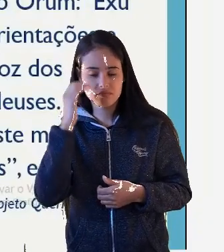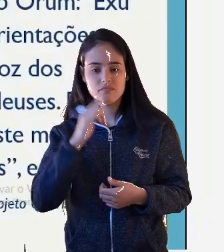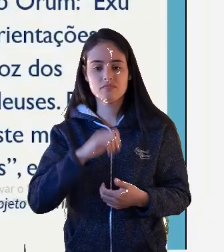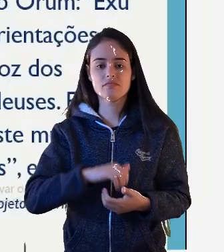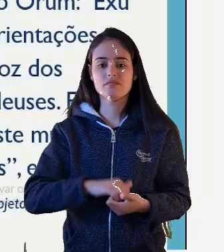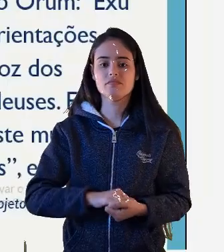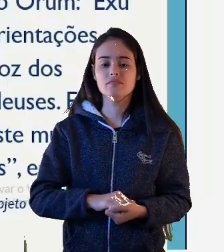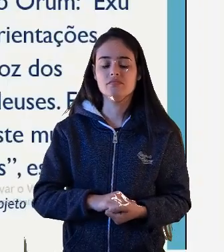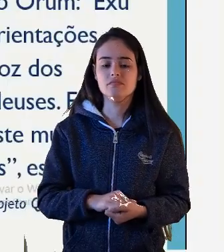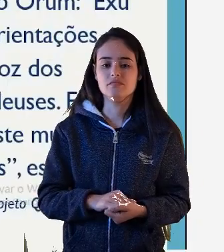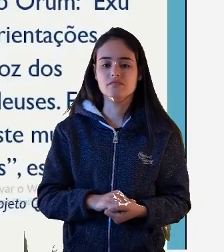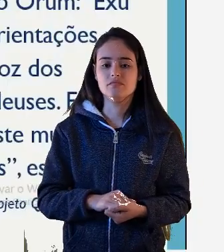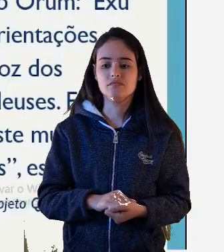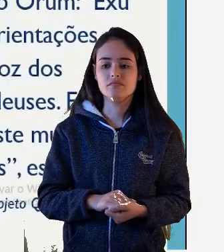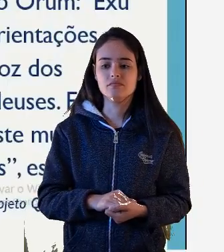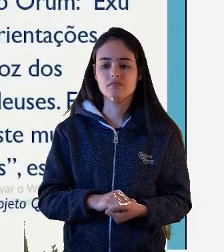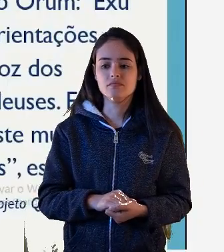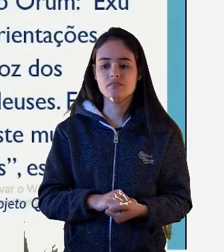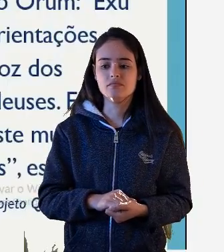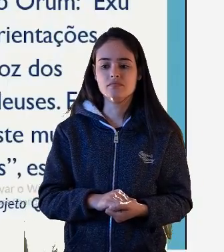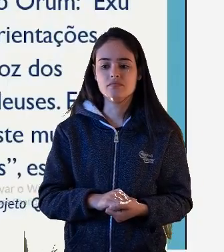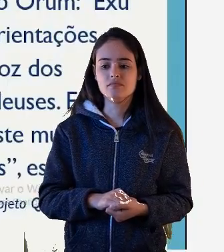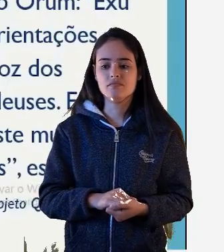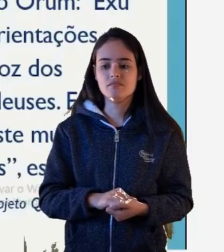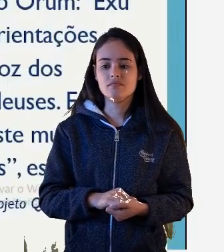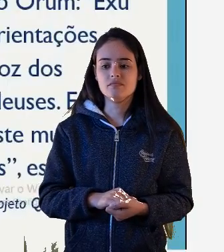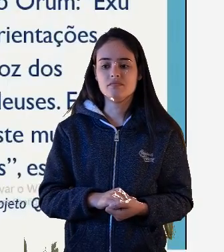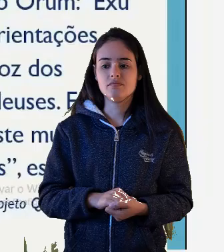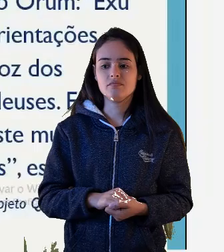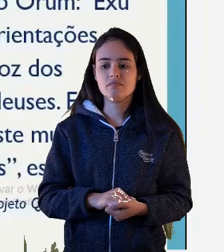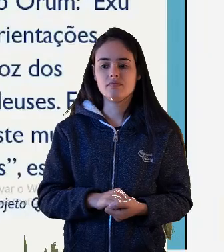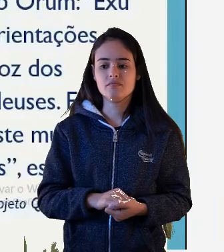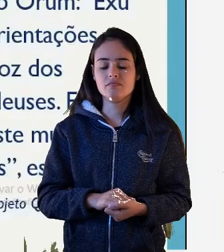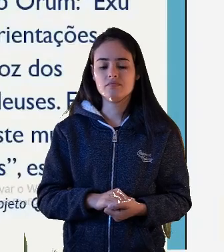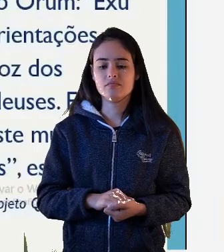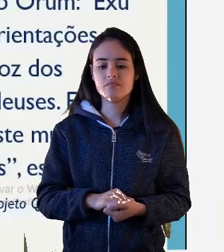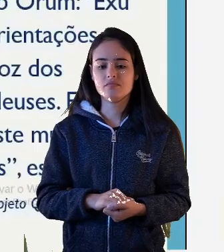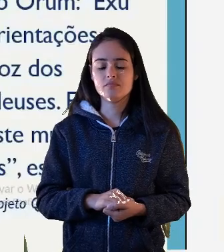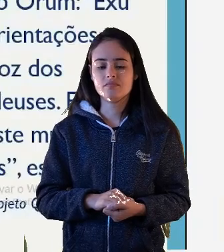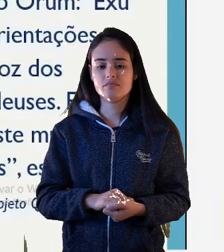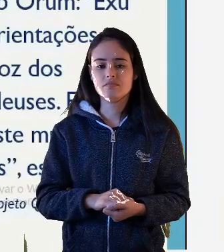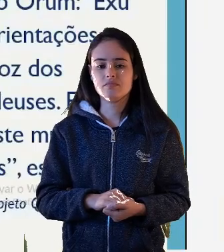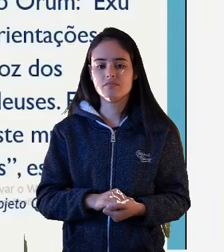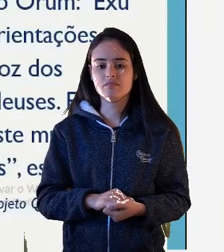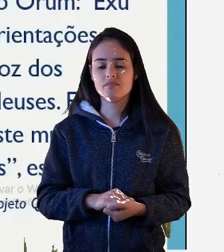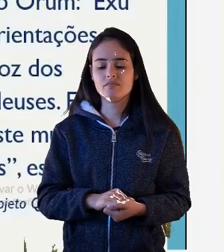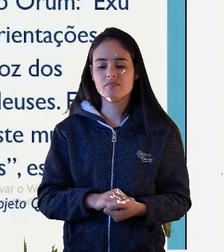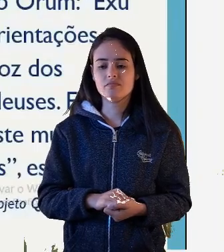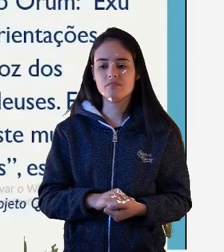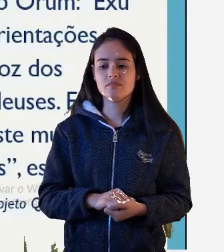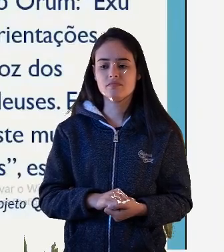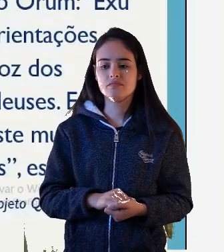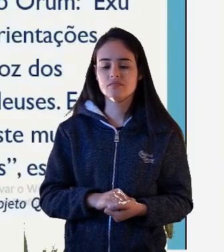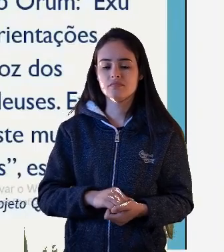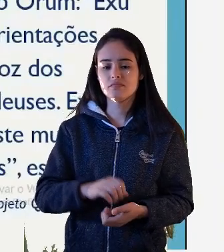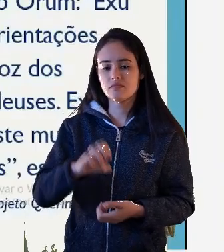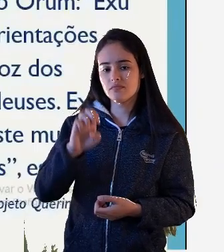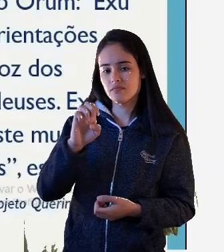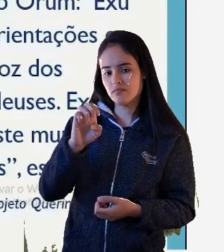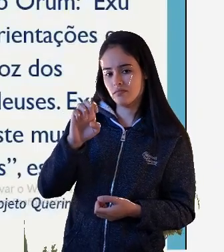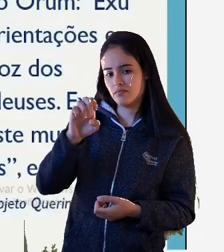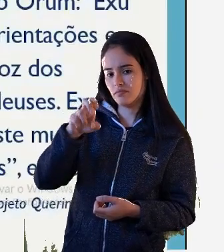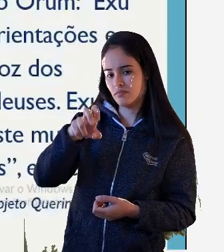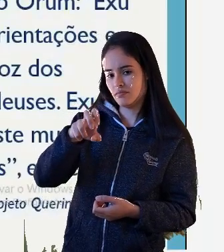E então ele faz a comunicação entre os seres humanos e os demais orixás lá no Orum, né? Exu é o portador das orientações